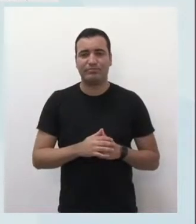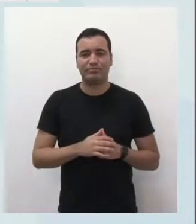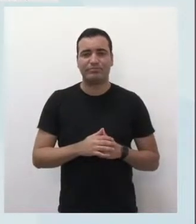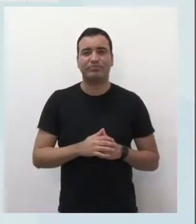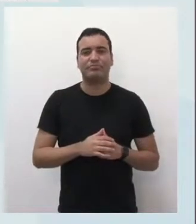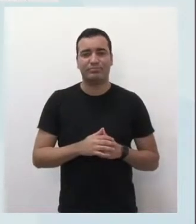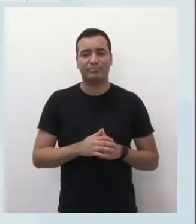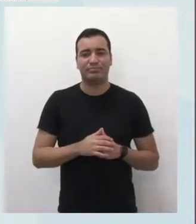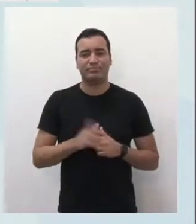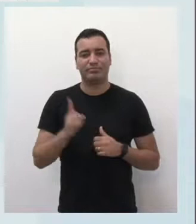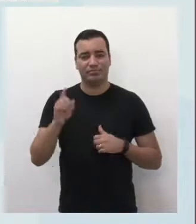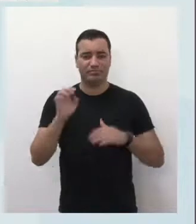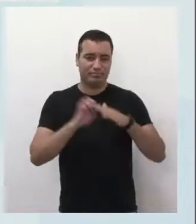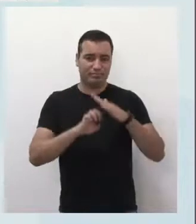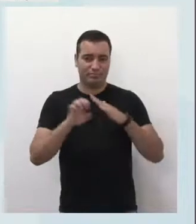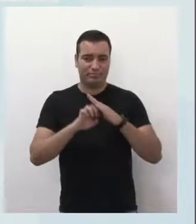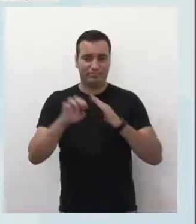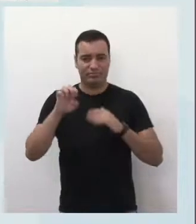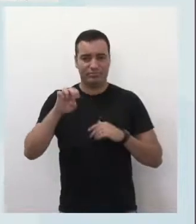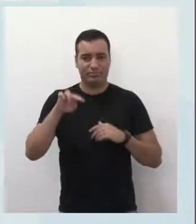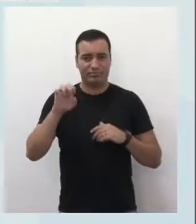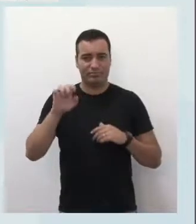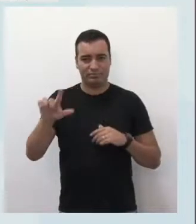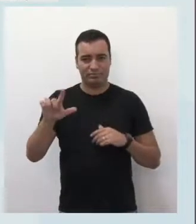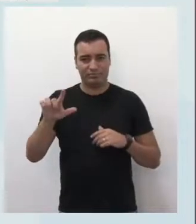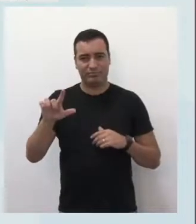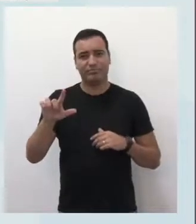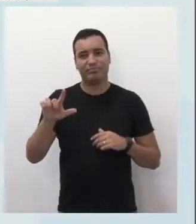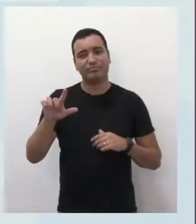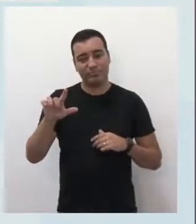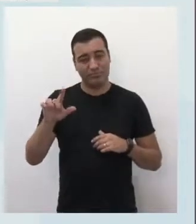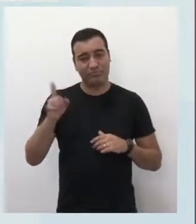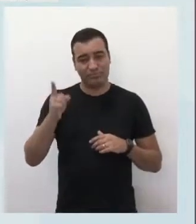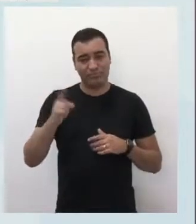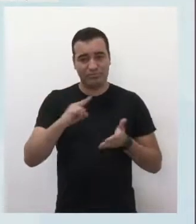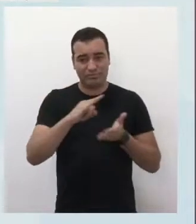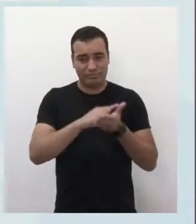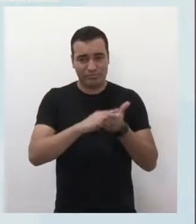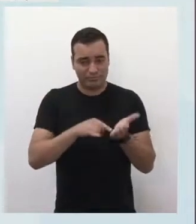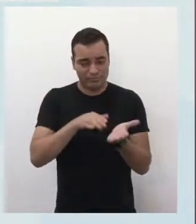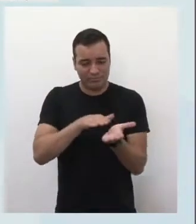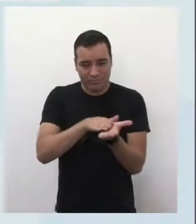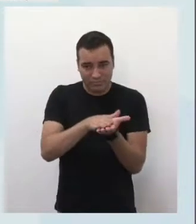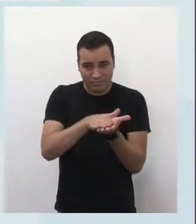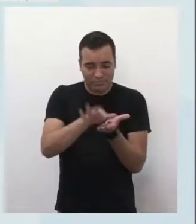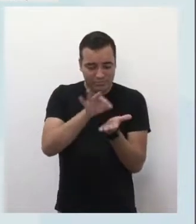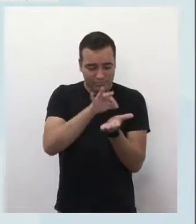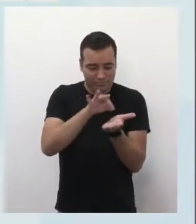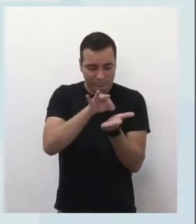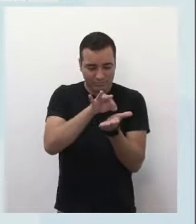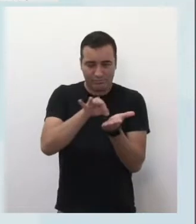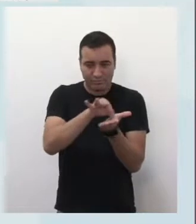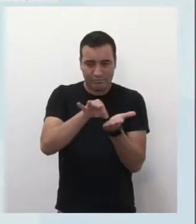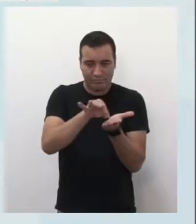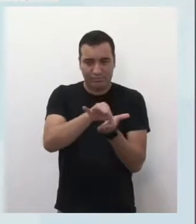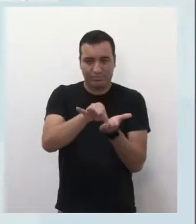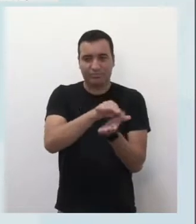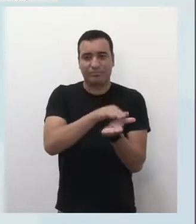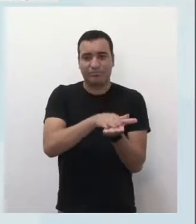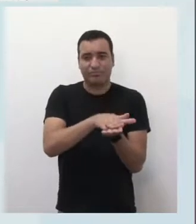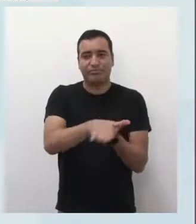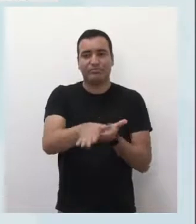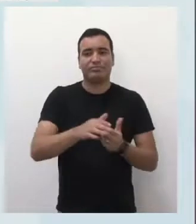em questão, a Enel, né, que vai emitir essa conta. Aí eu tenho aqui